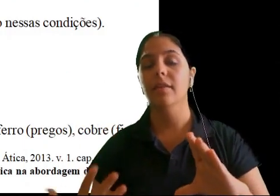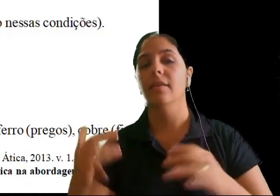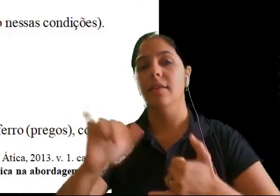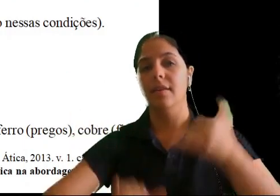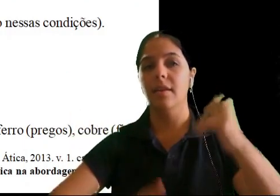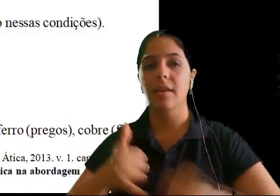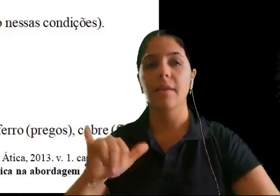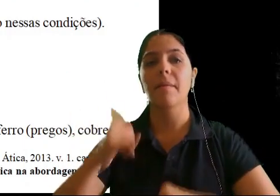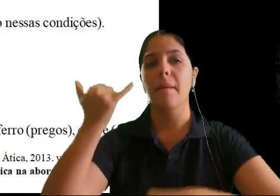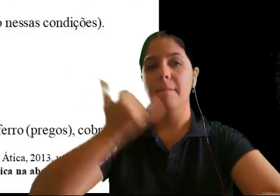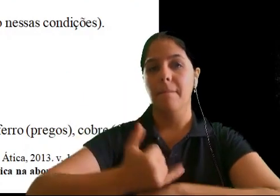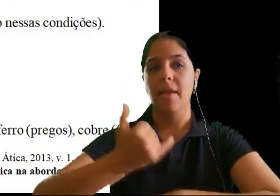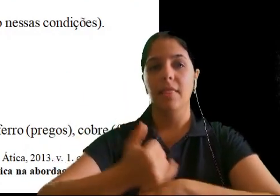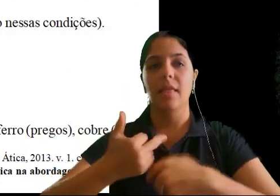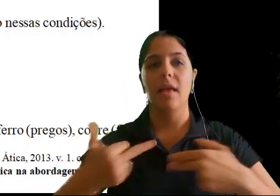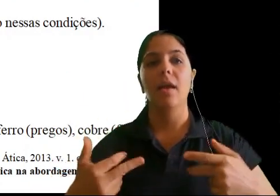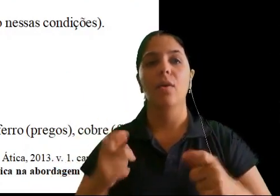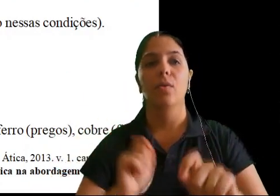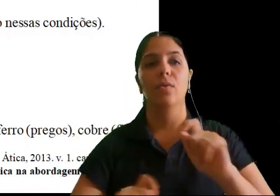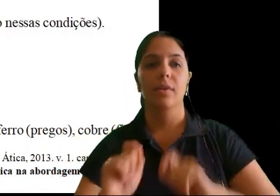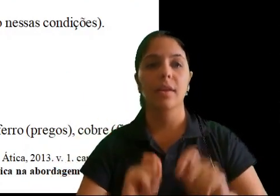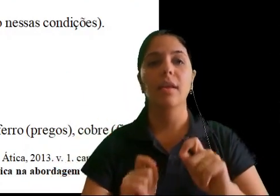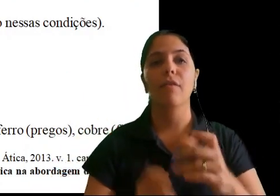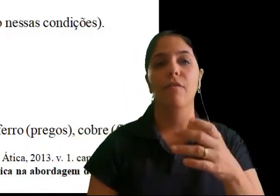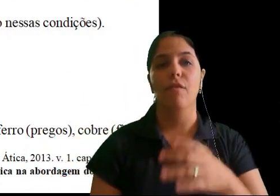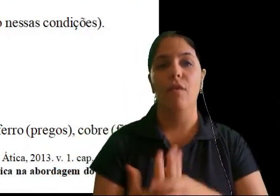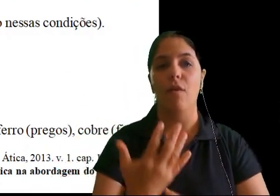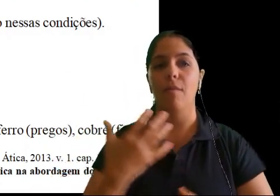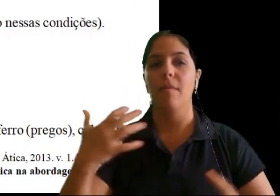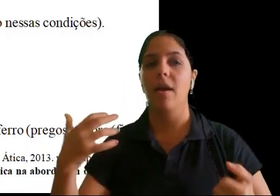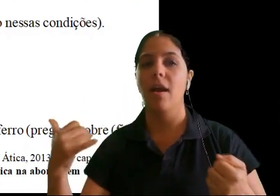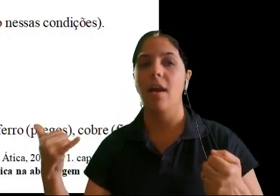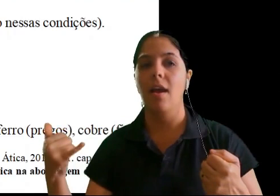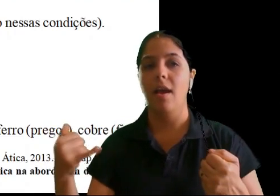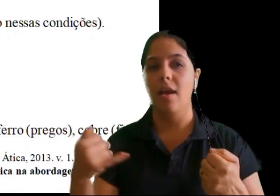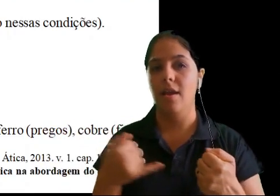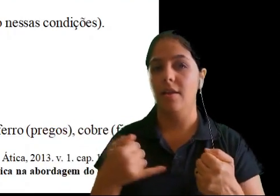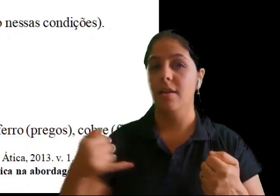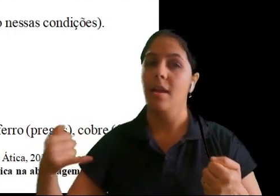dos metais é sua tendência em formar cátions